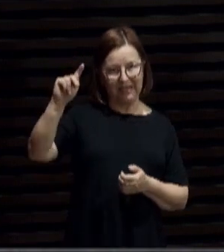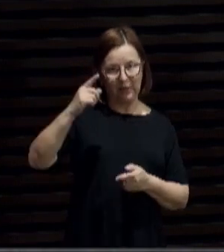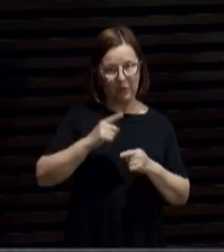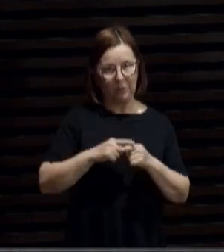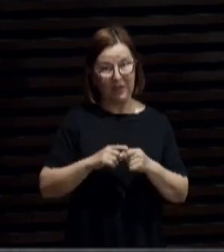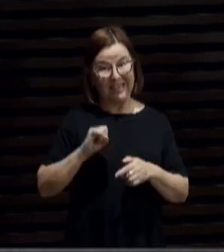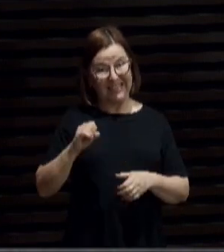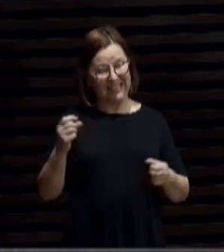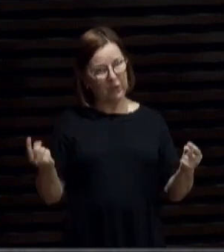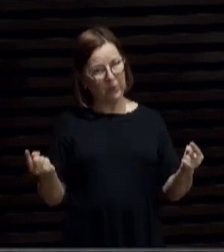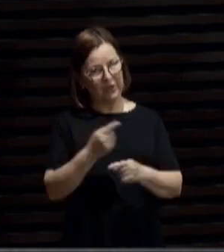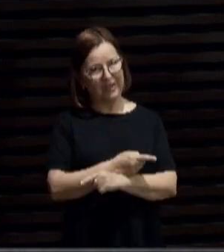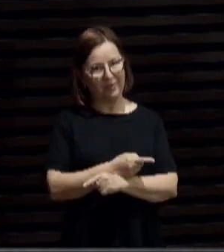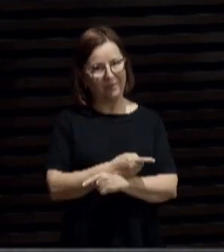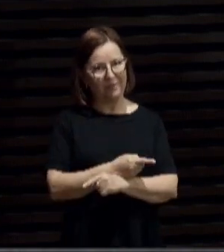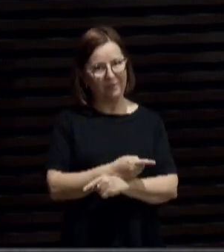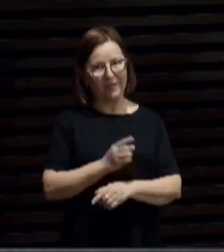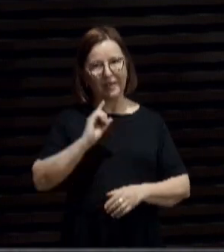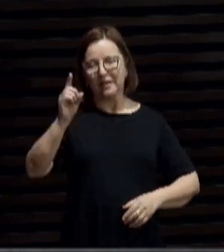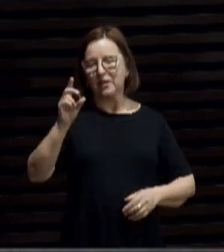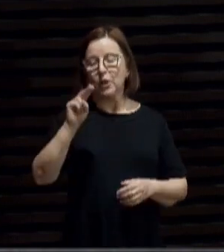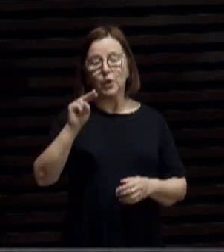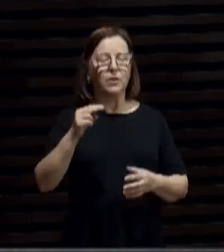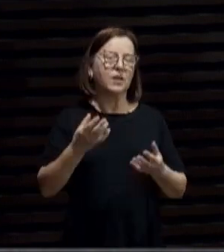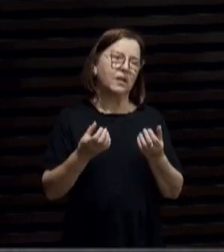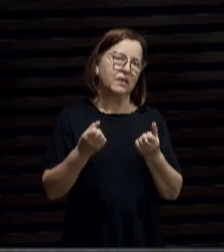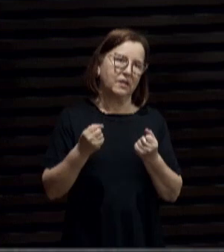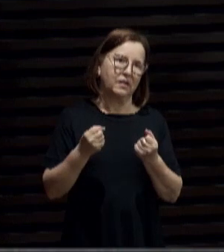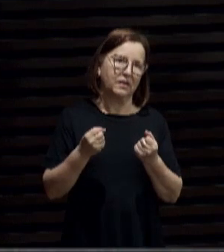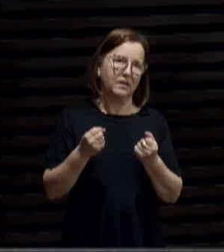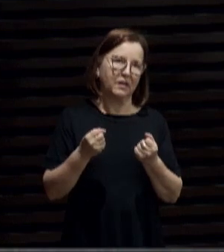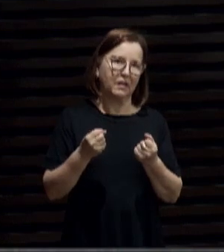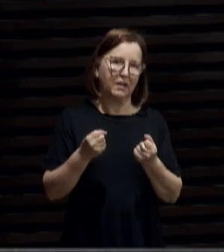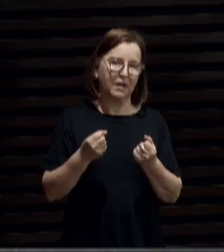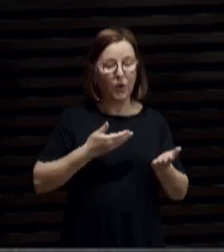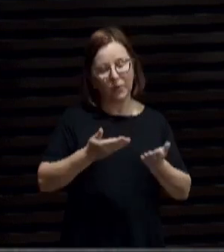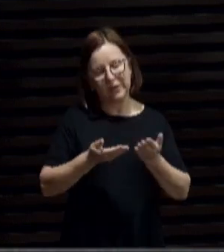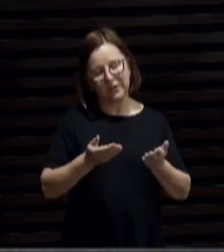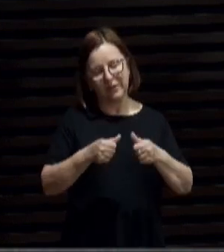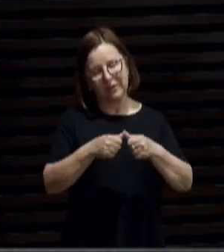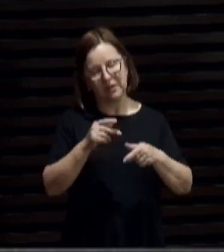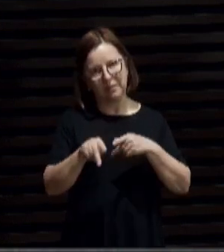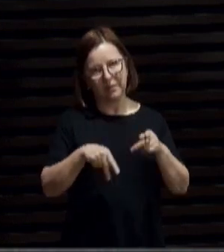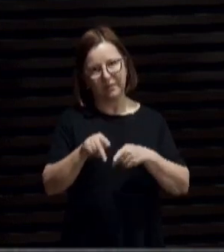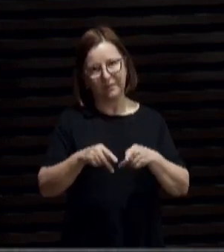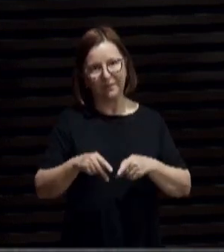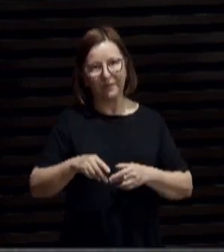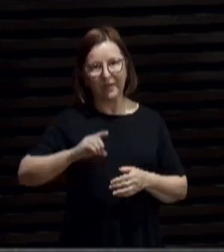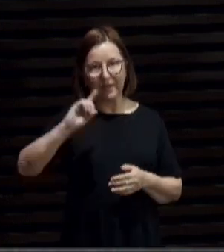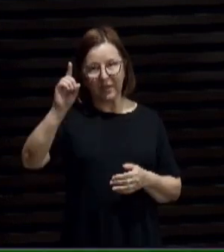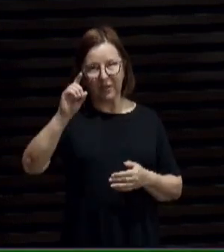modo, Deus nunca aceitará o serviço deles. Deus